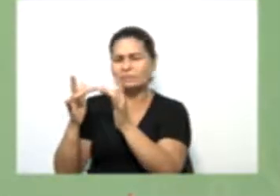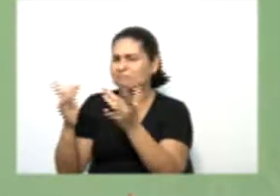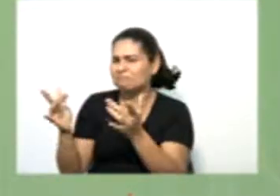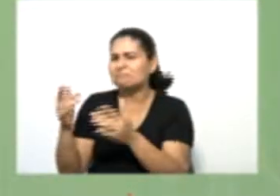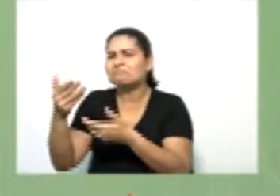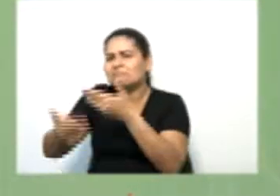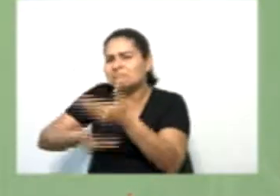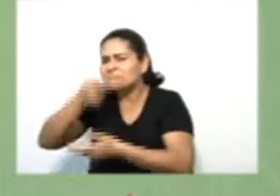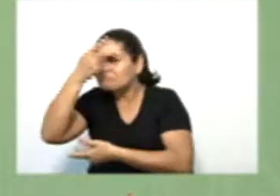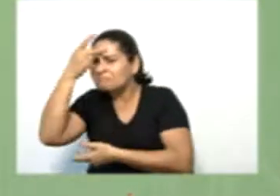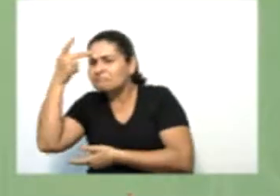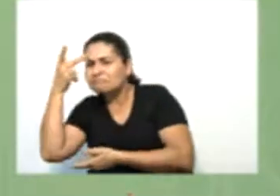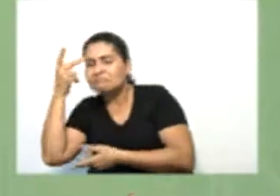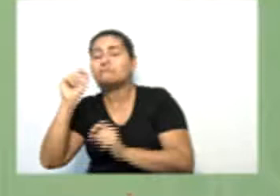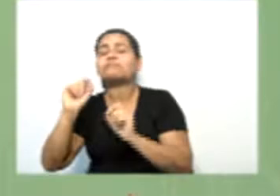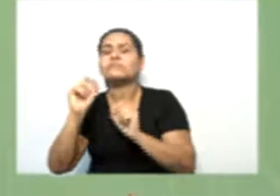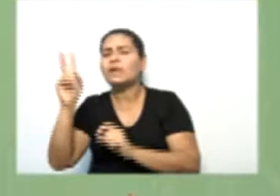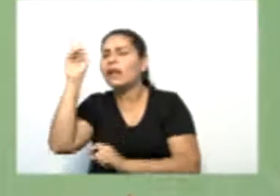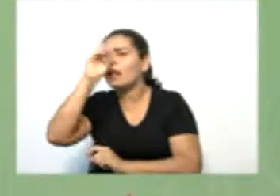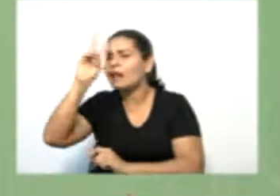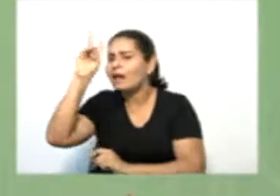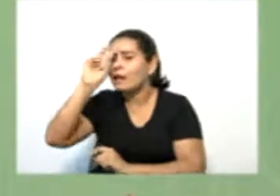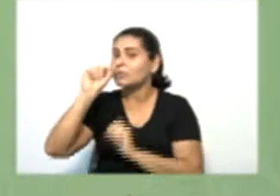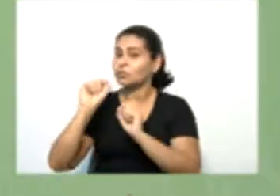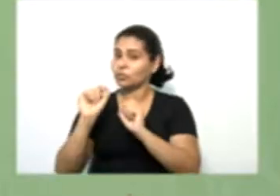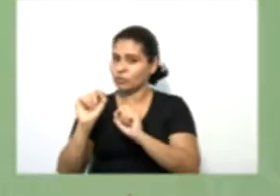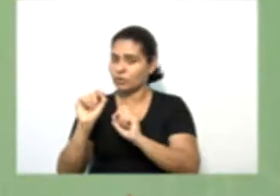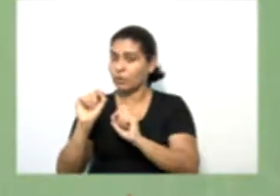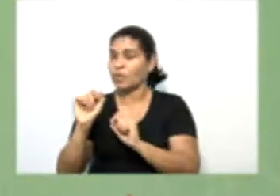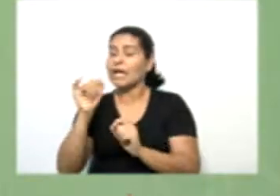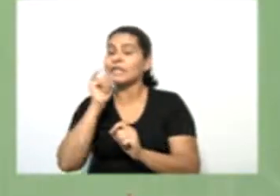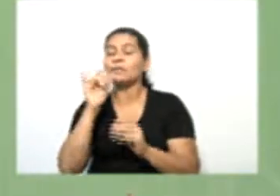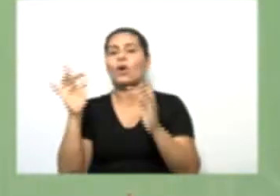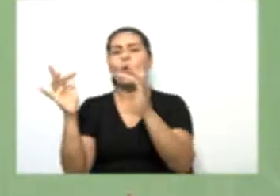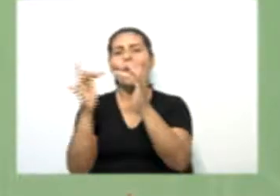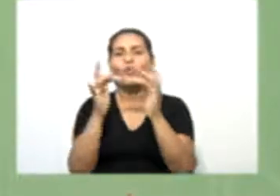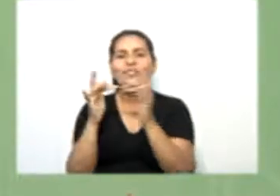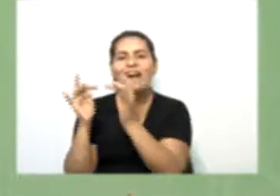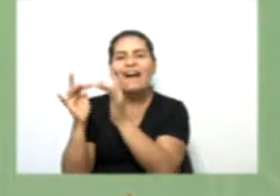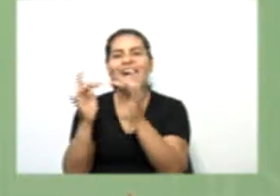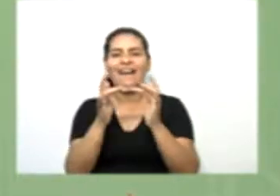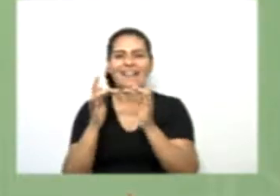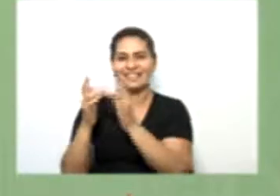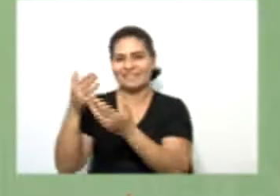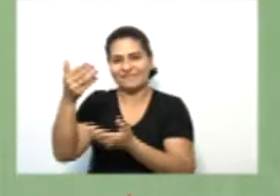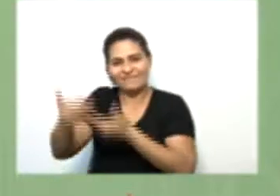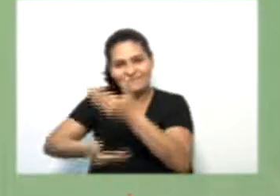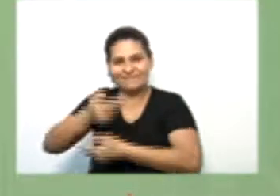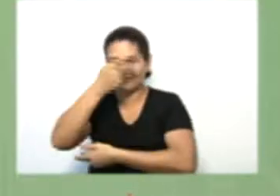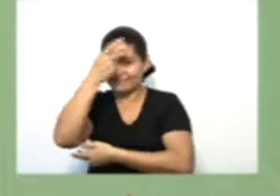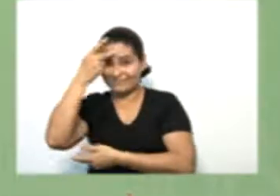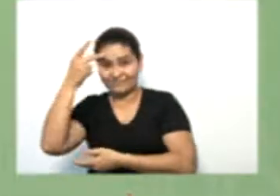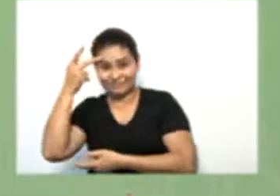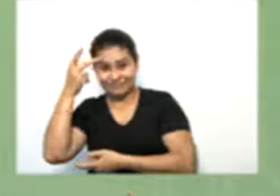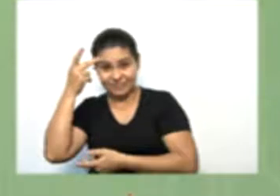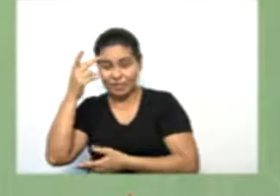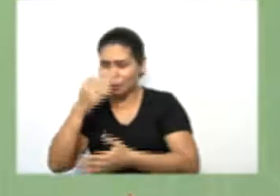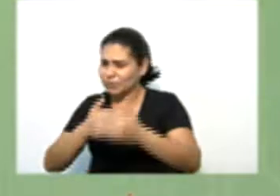interpessoal, automaticamente lembramos do relacionamento entre pessoas. Isso